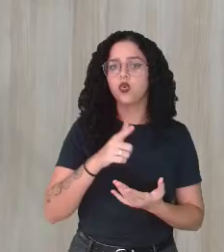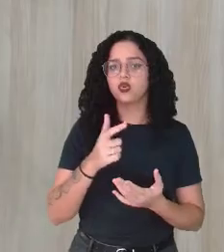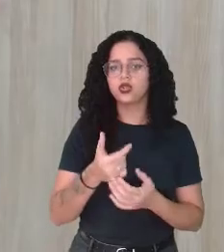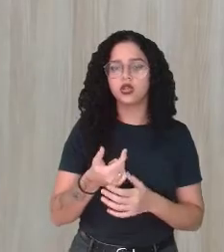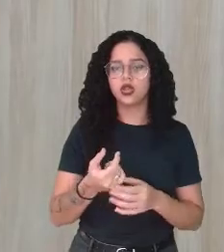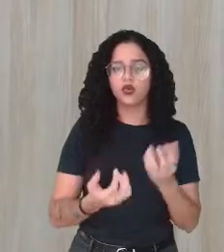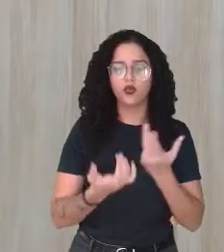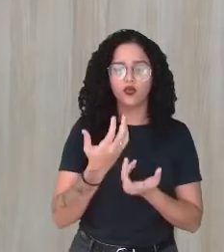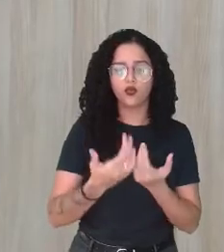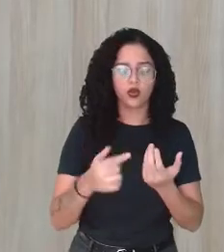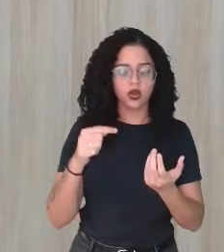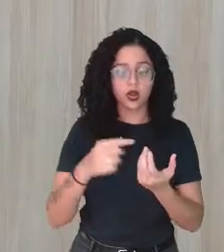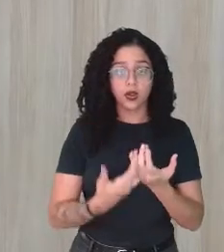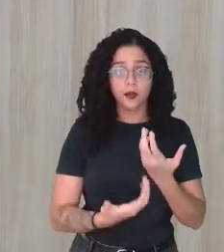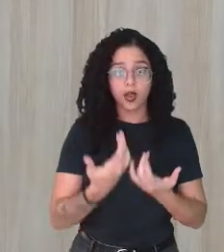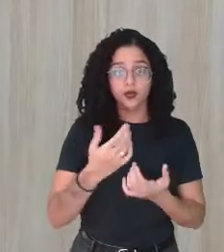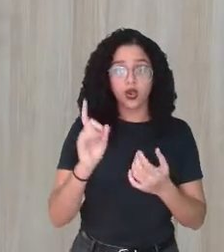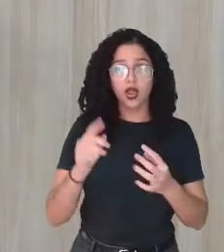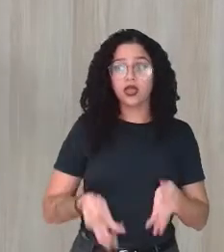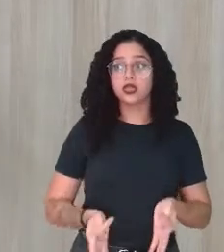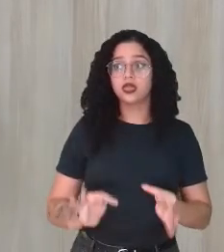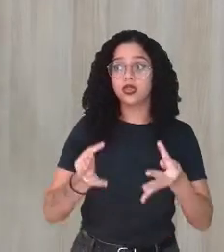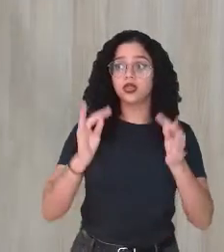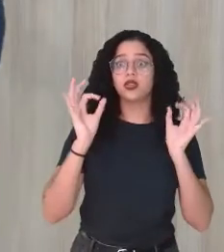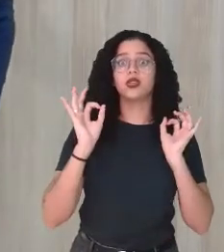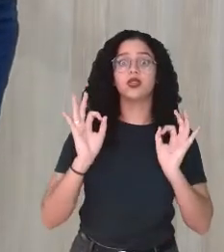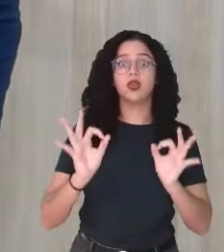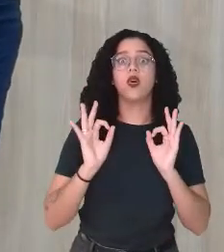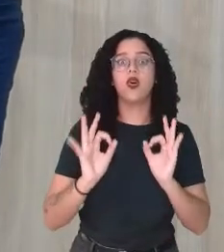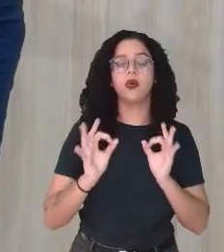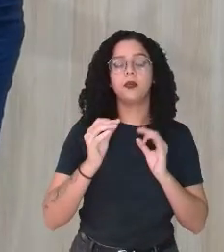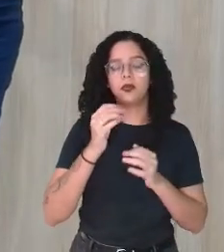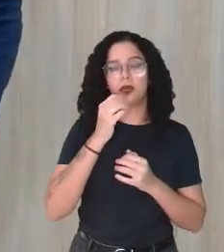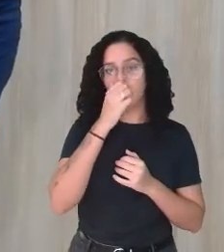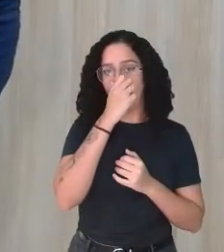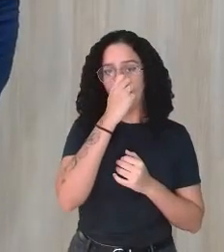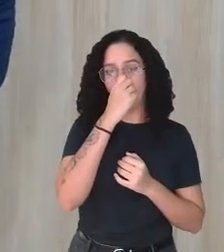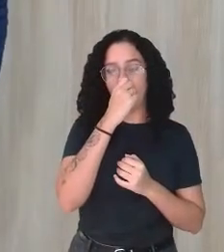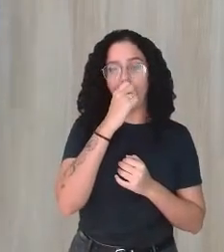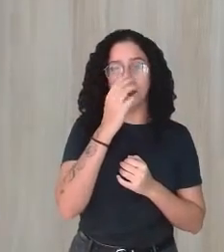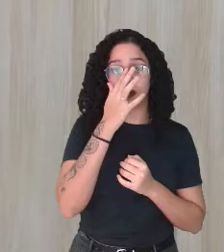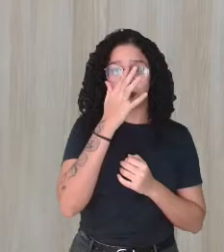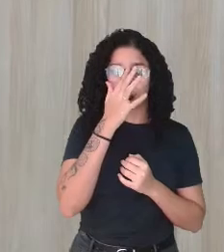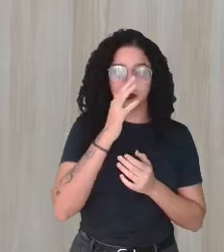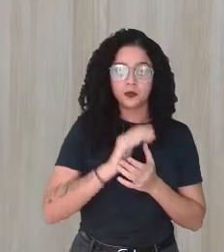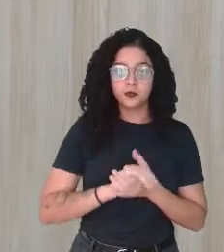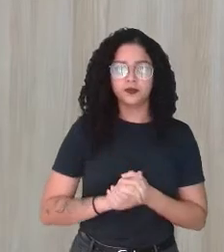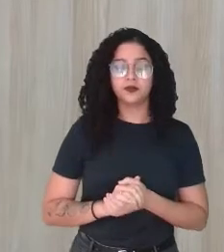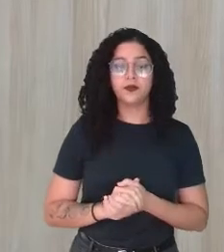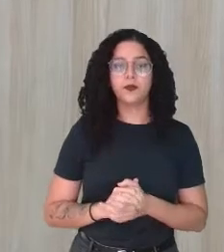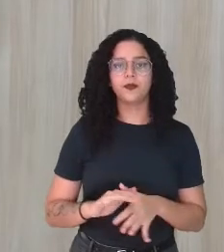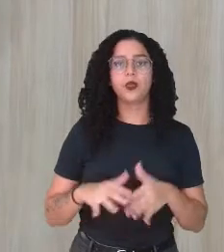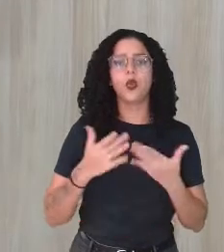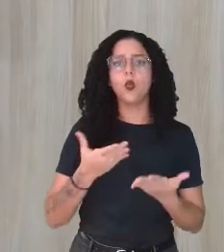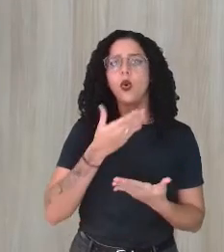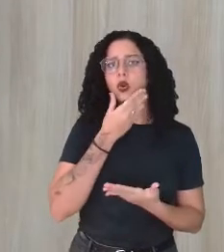o fogo. Mas o fogo era uma tecnologia extraordinária, não é? Isso. Pois é. Quando o